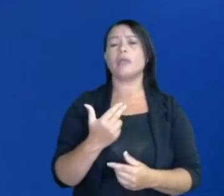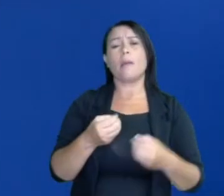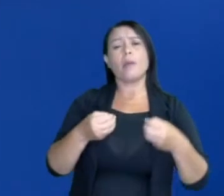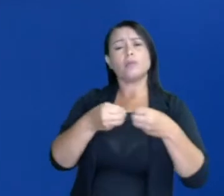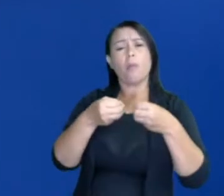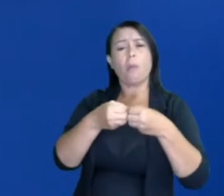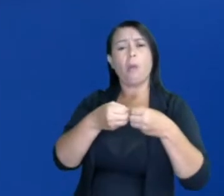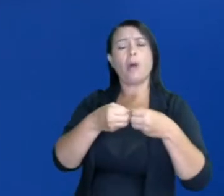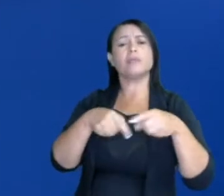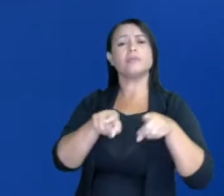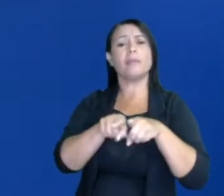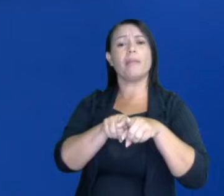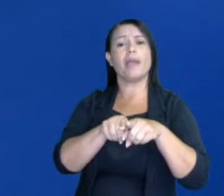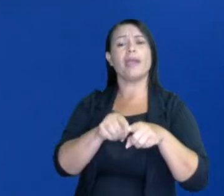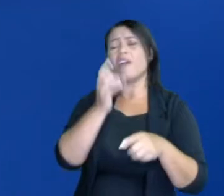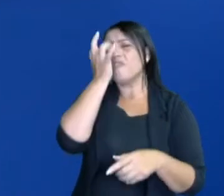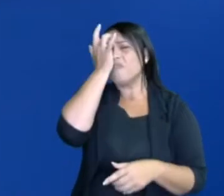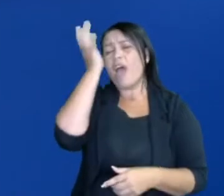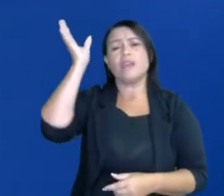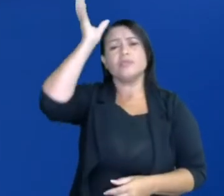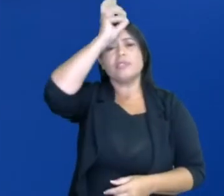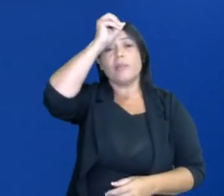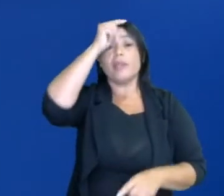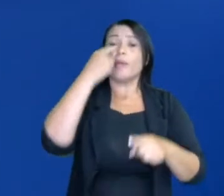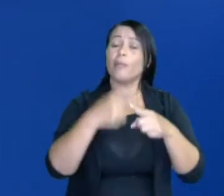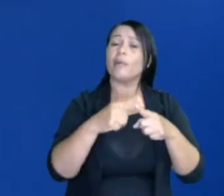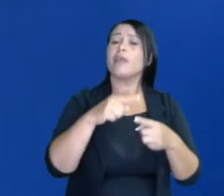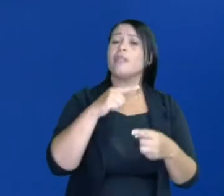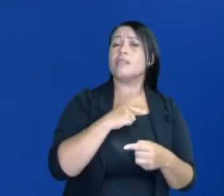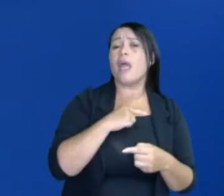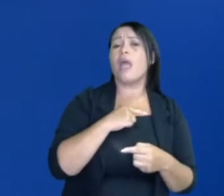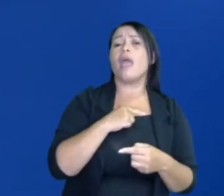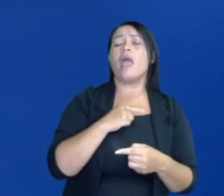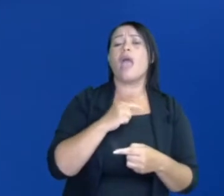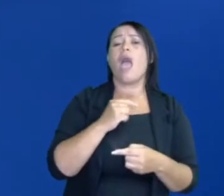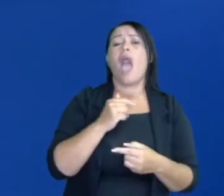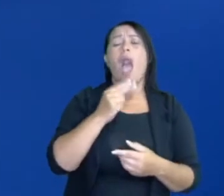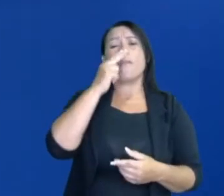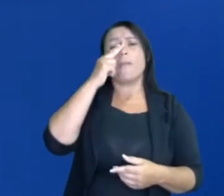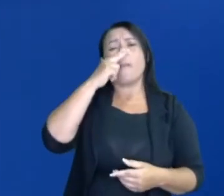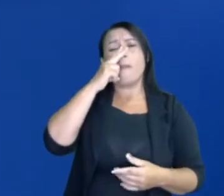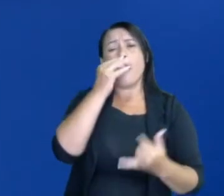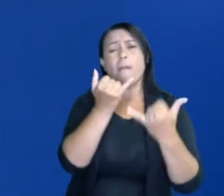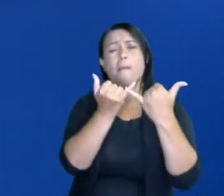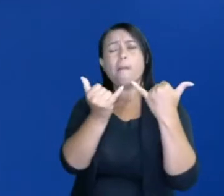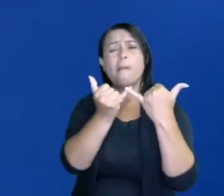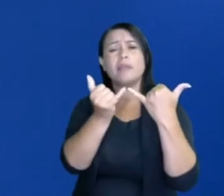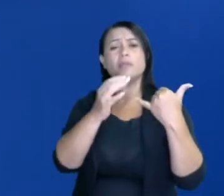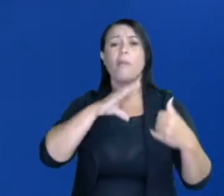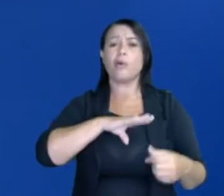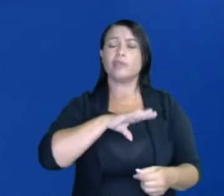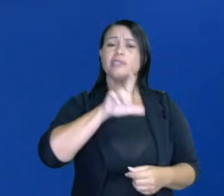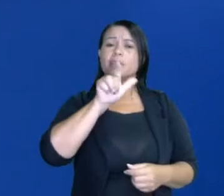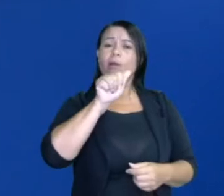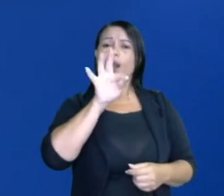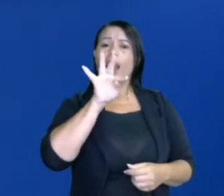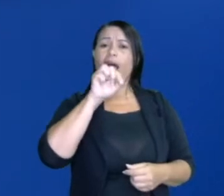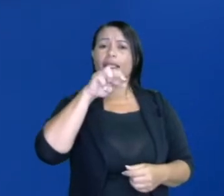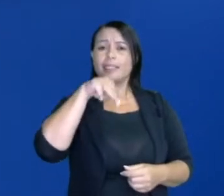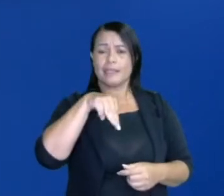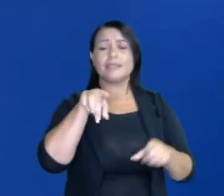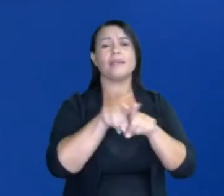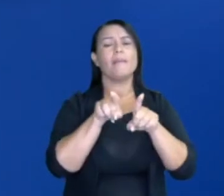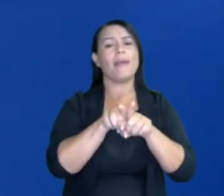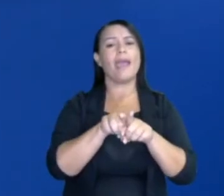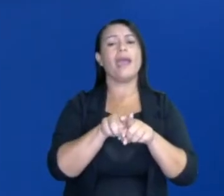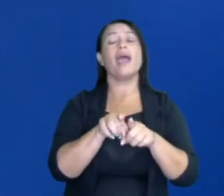gente. E é um idioma fácil da gente aprender porque ele tem a mesma raiz do português, que é o latim. O